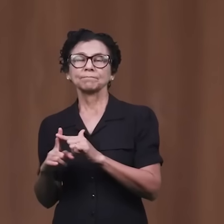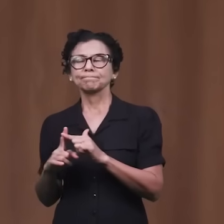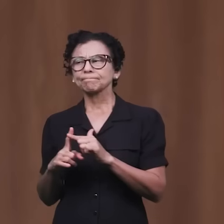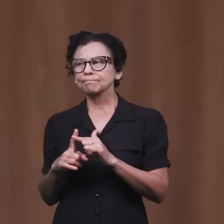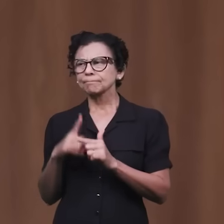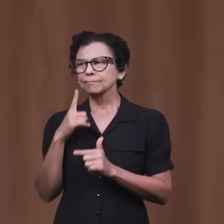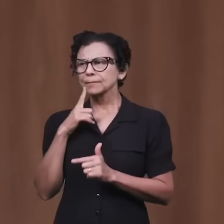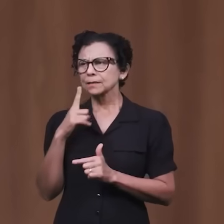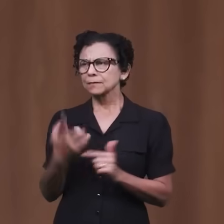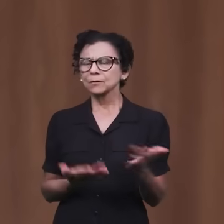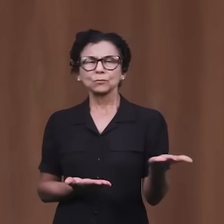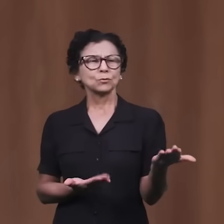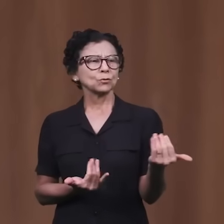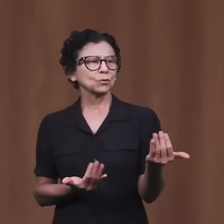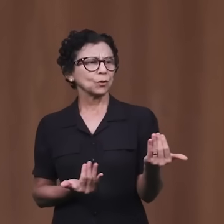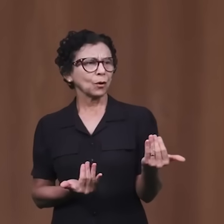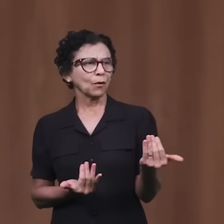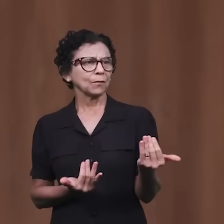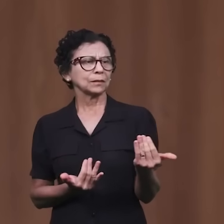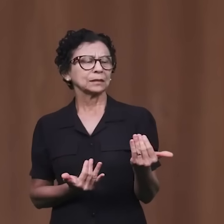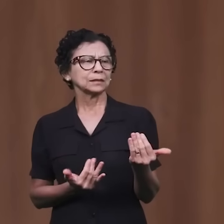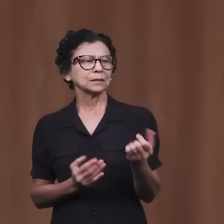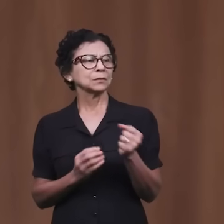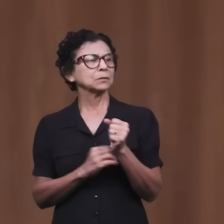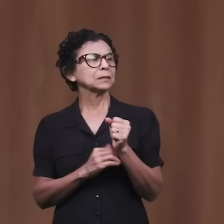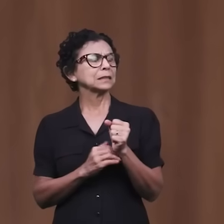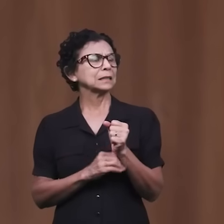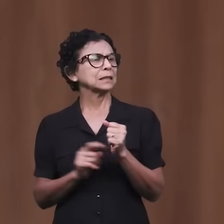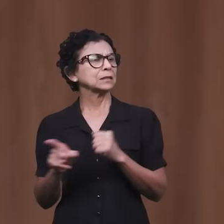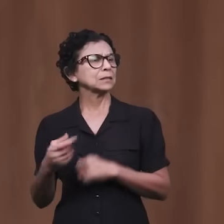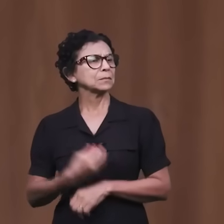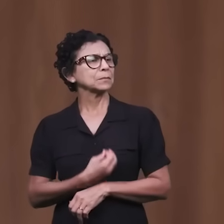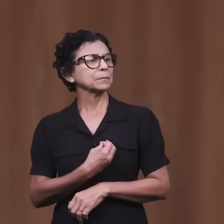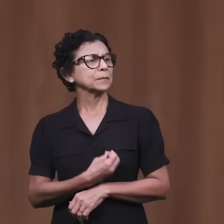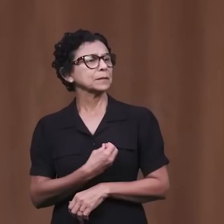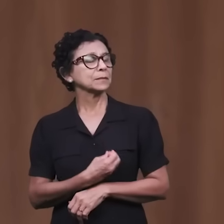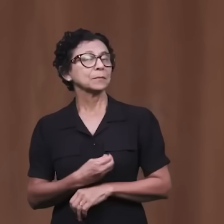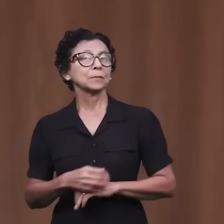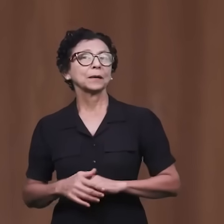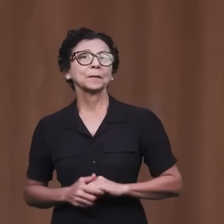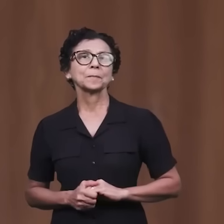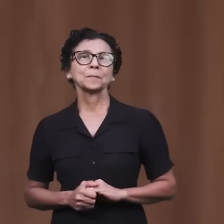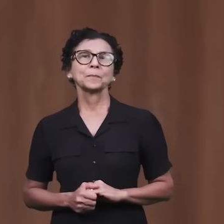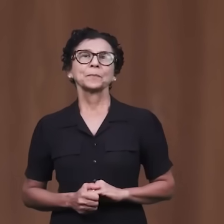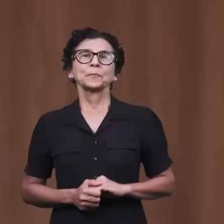jovens. E aí nós passamos para eles onde é que está o nosso segredo. O